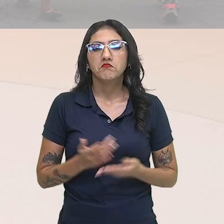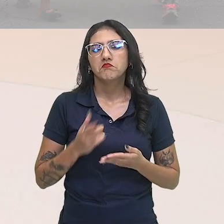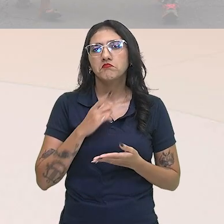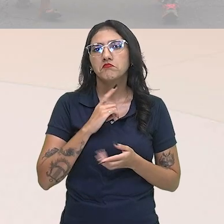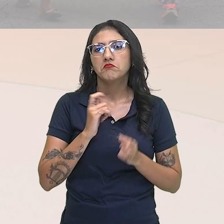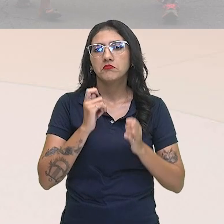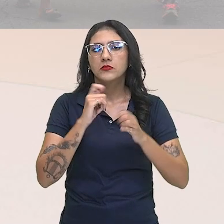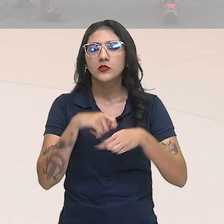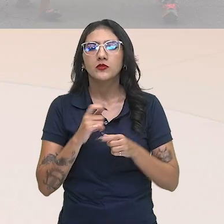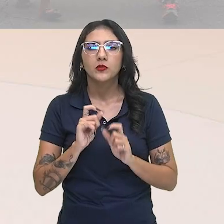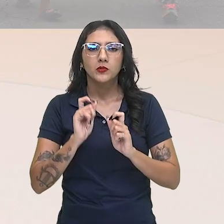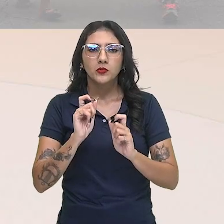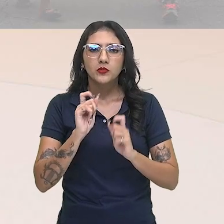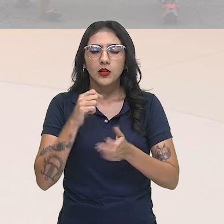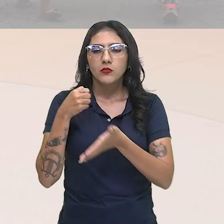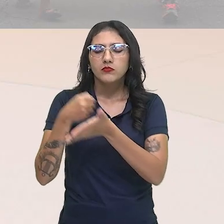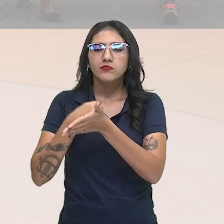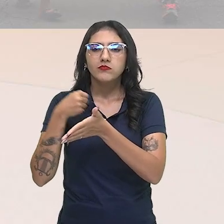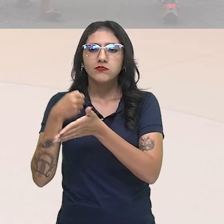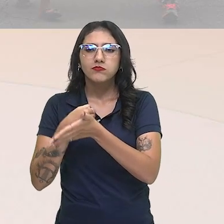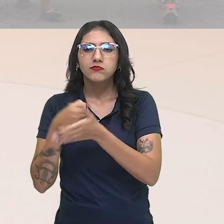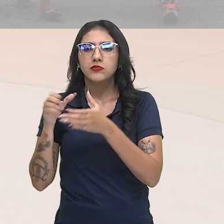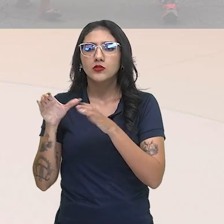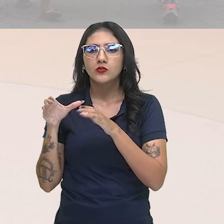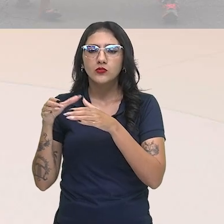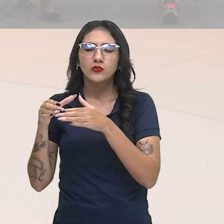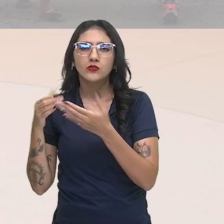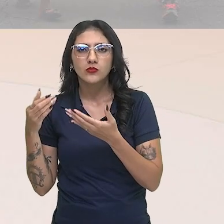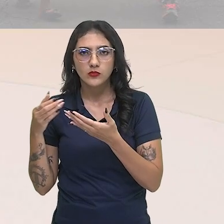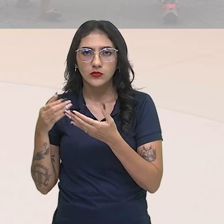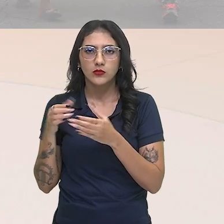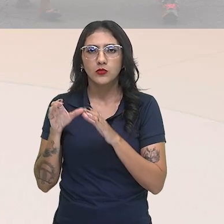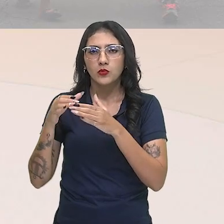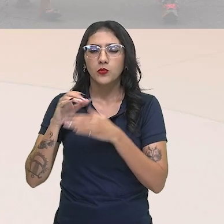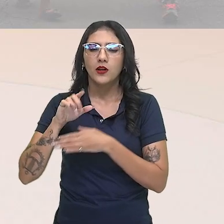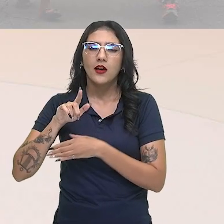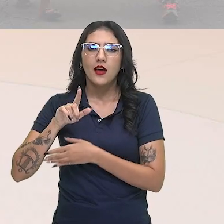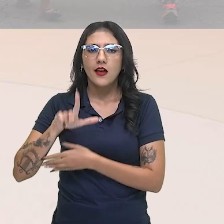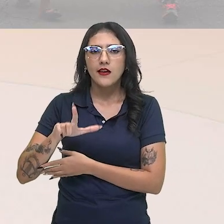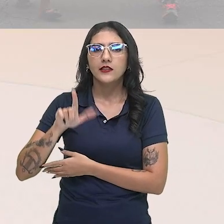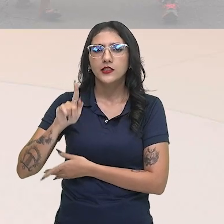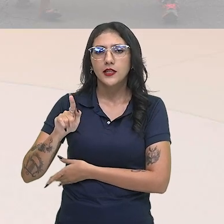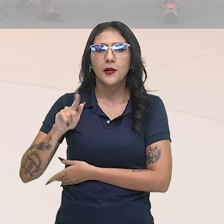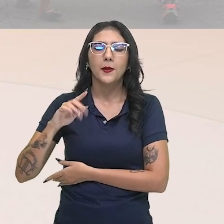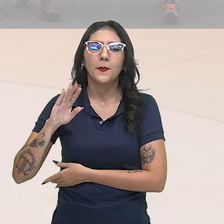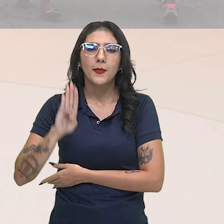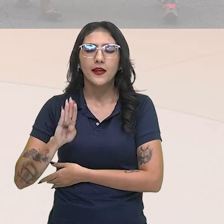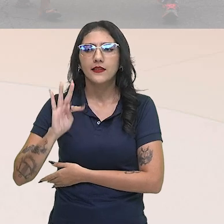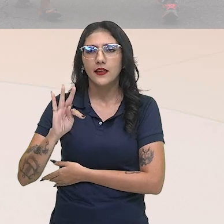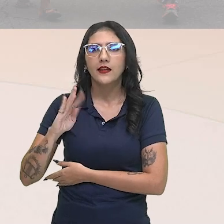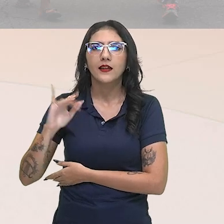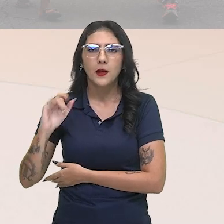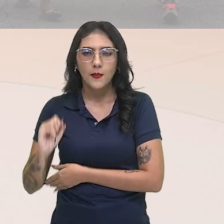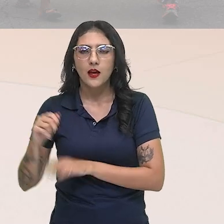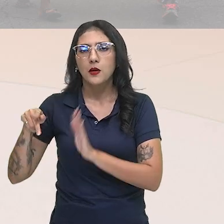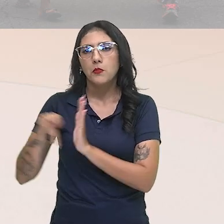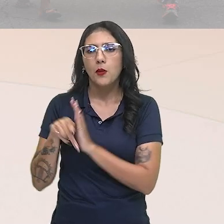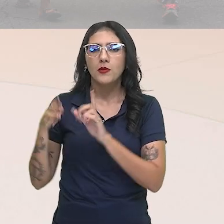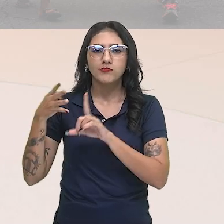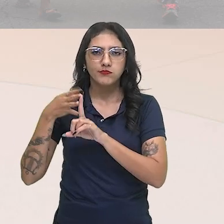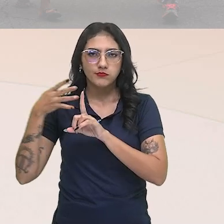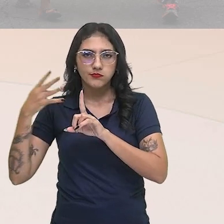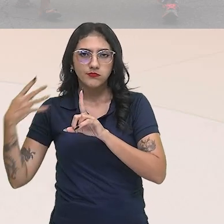exemplo, a luta, por exemplo, do movimento LGBTQIA+. Né? Esse movimento é